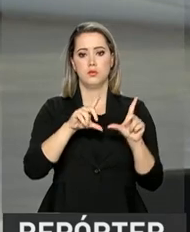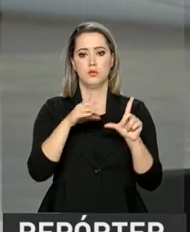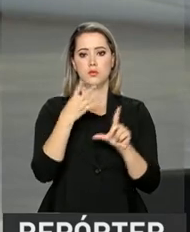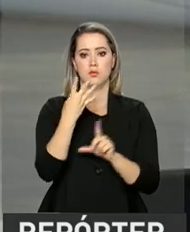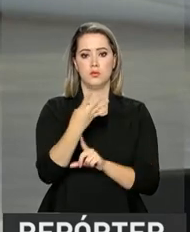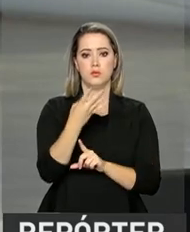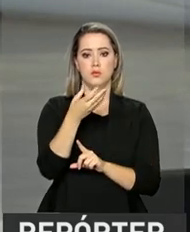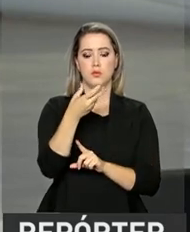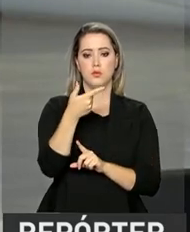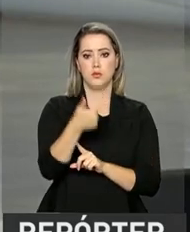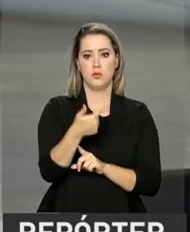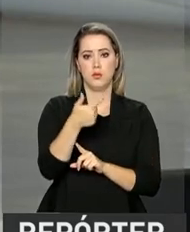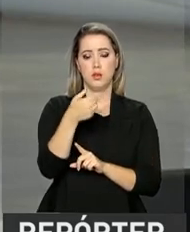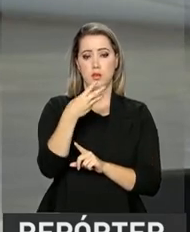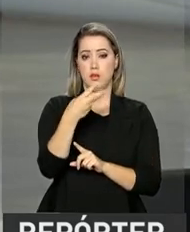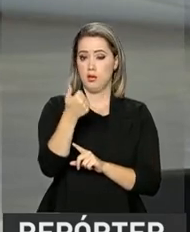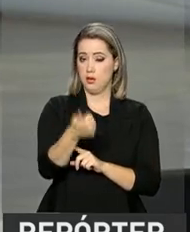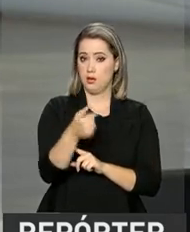de